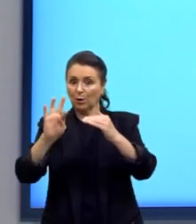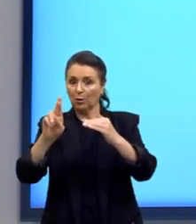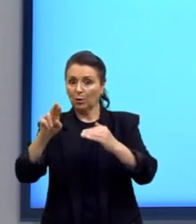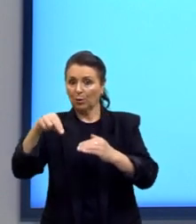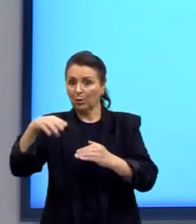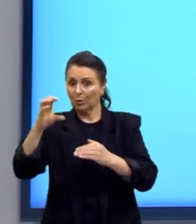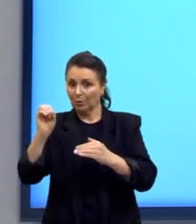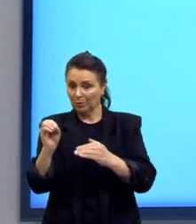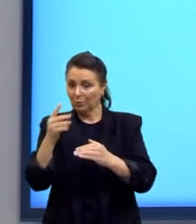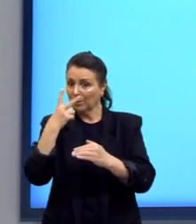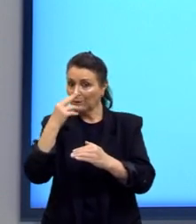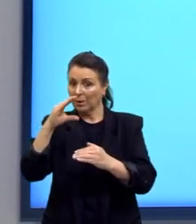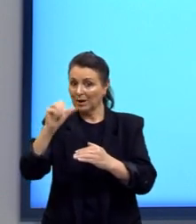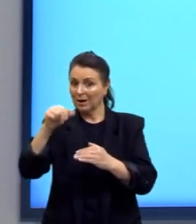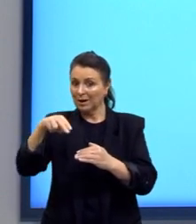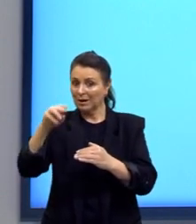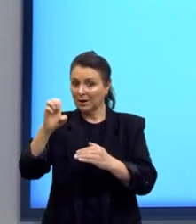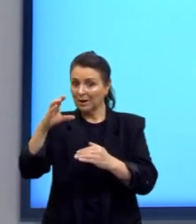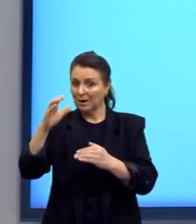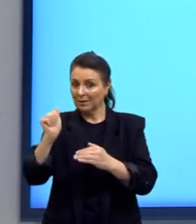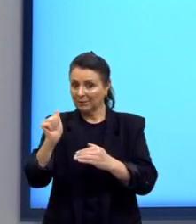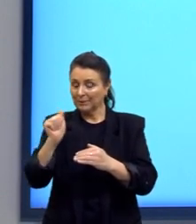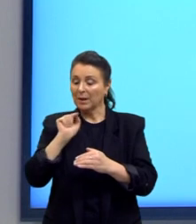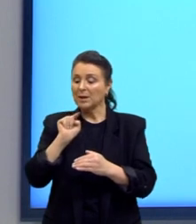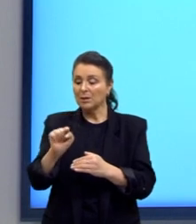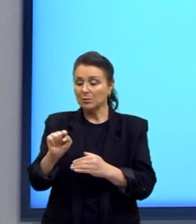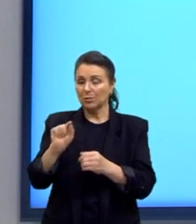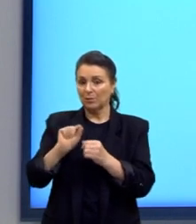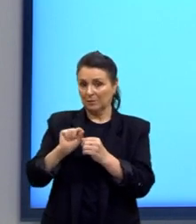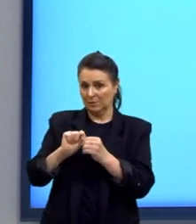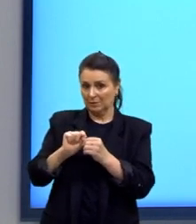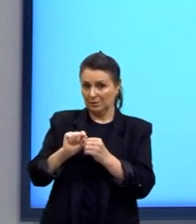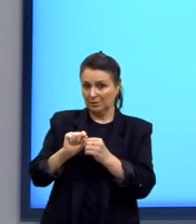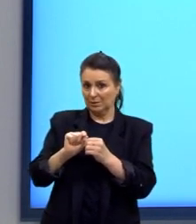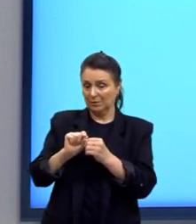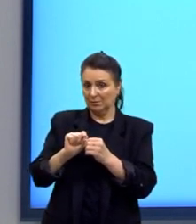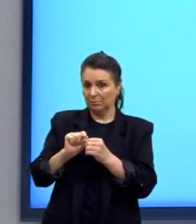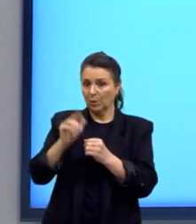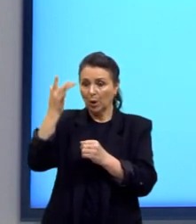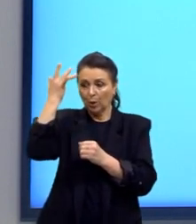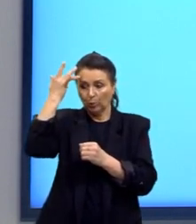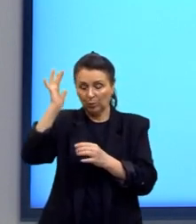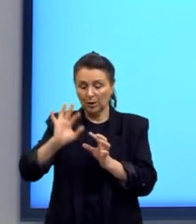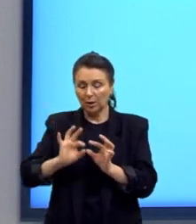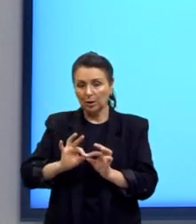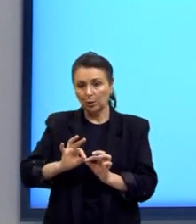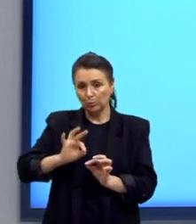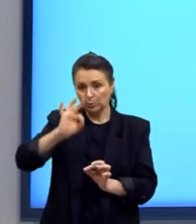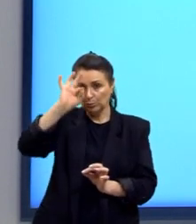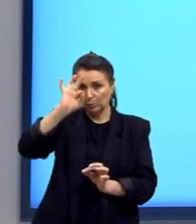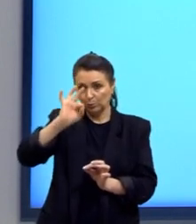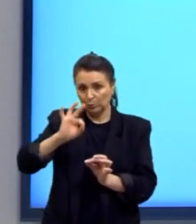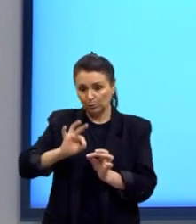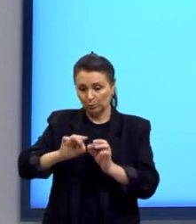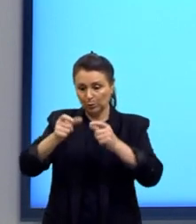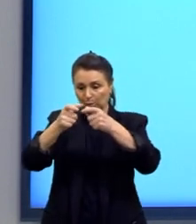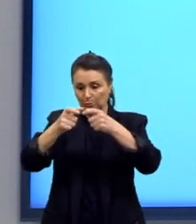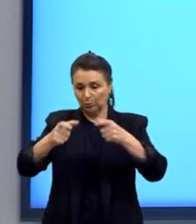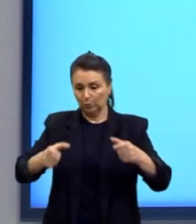seria nossa Caneca Essa é a situação que eu vou considerar a que eu não sei altura de todas